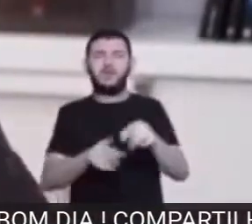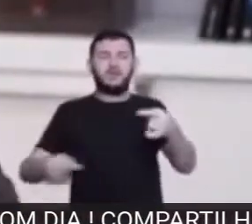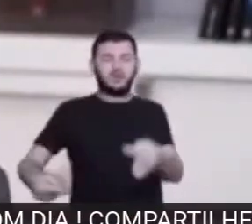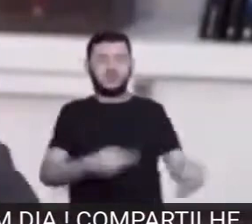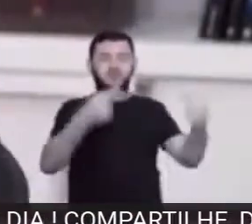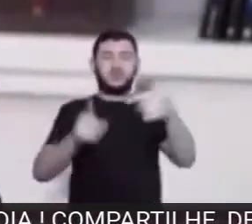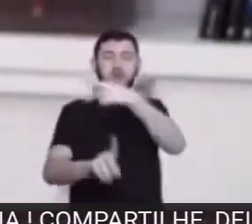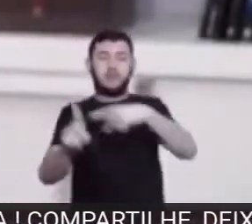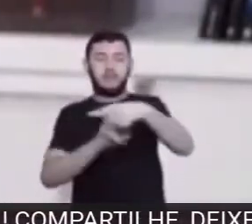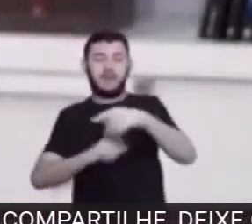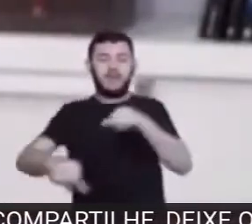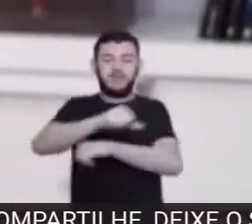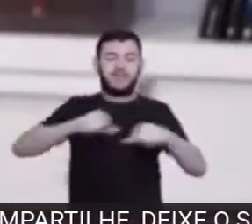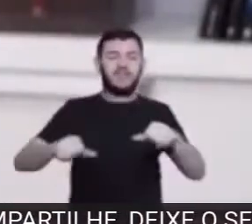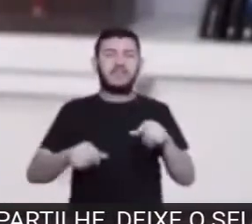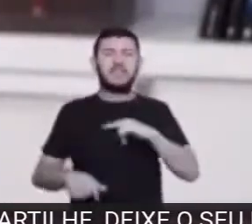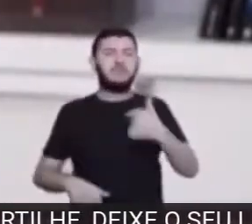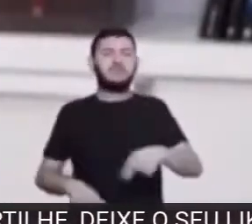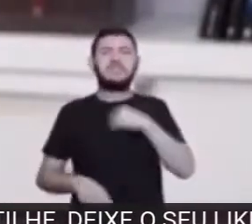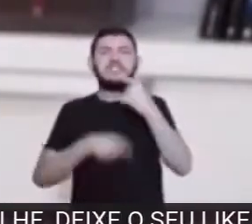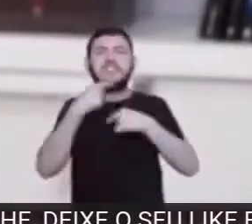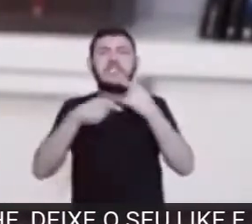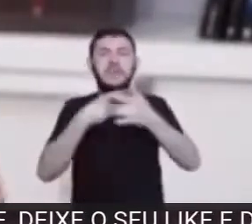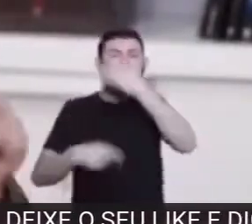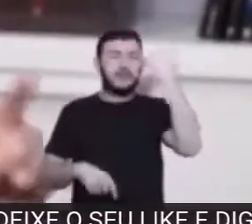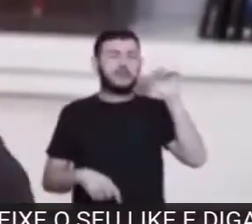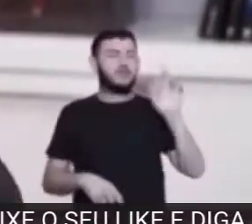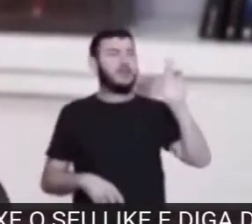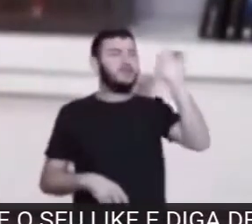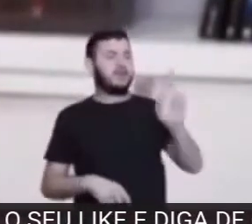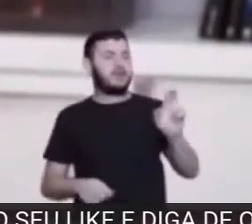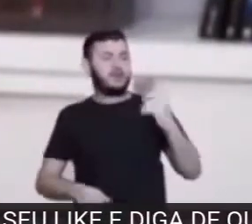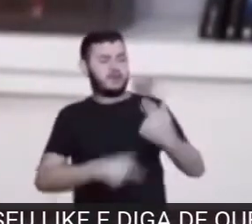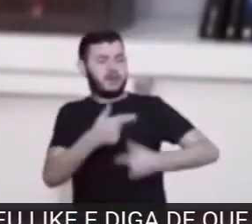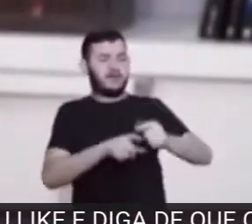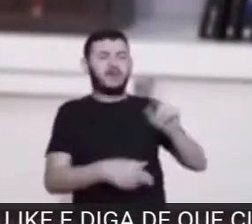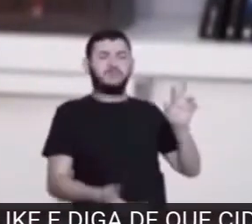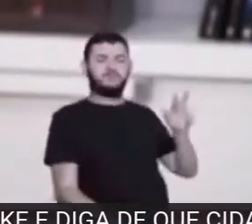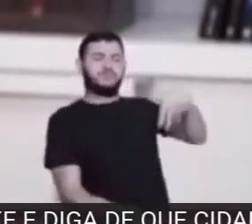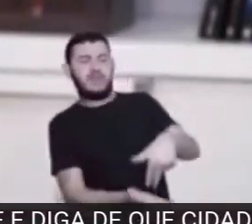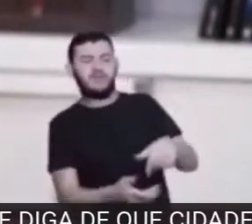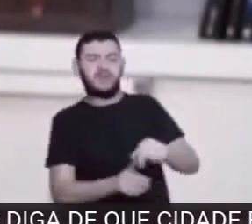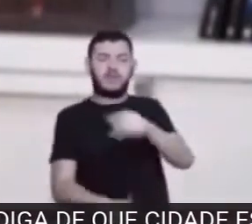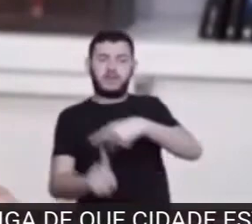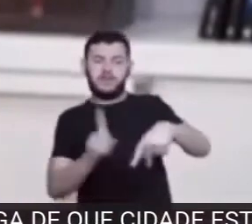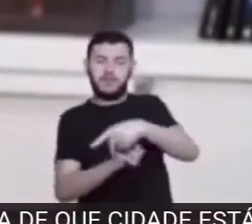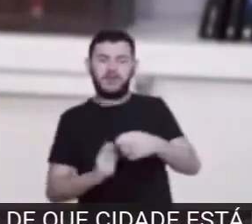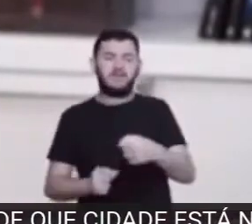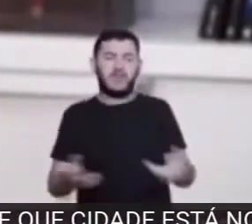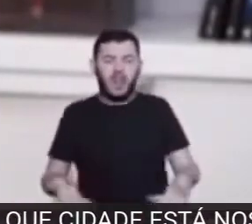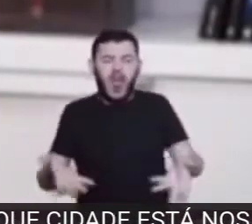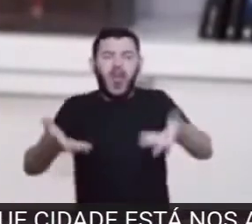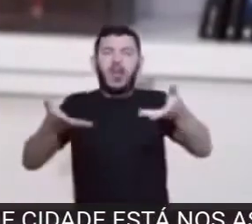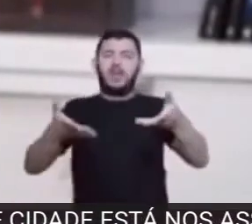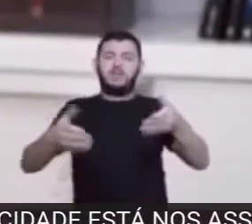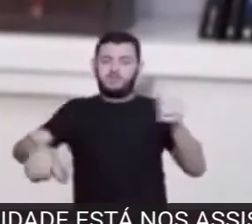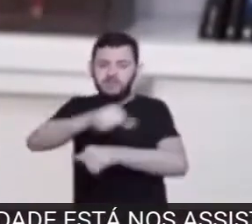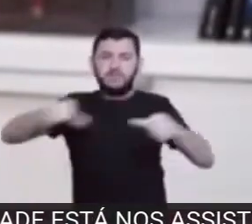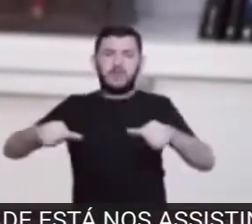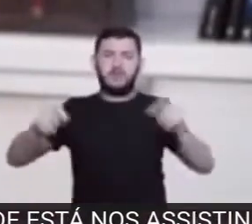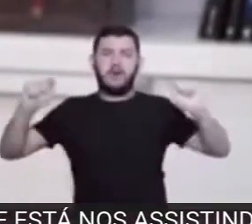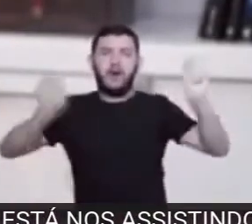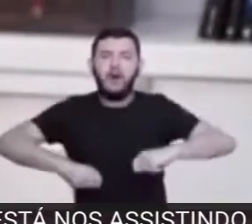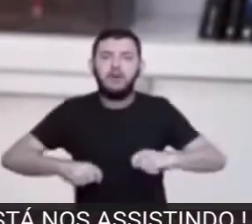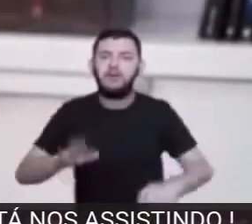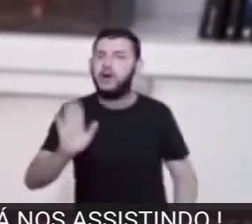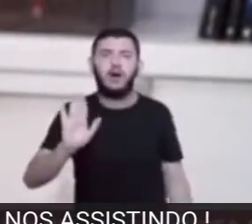foi um defensor dos trabalhadores defender a Previdência. Era só o mercado. Era só o mercado. Como